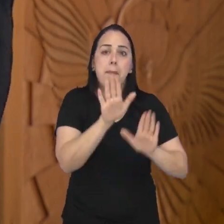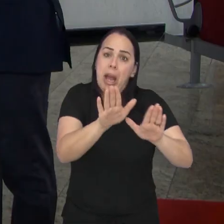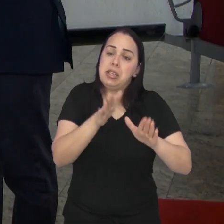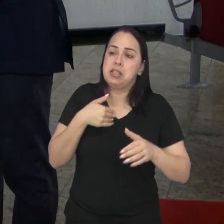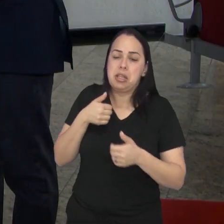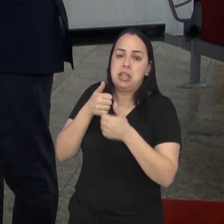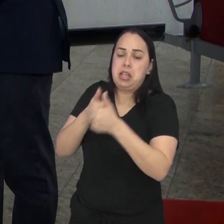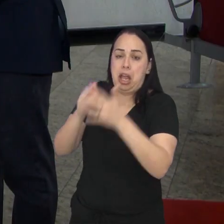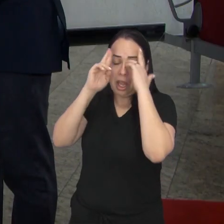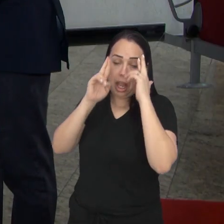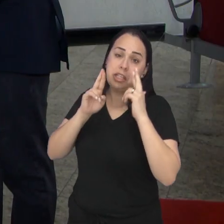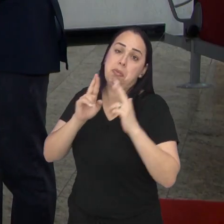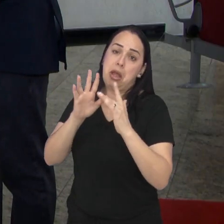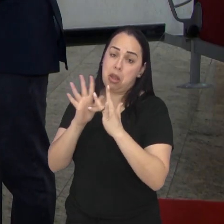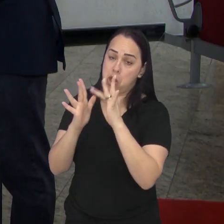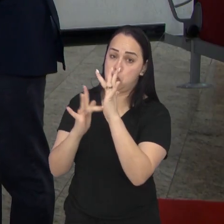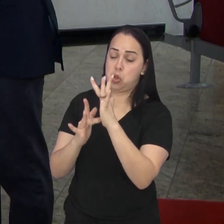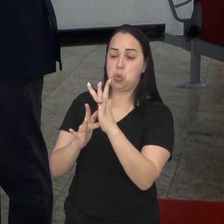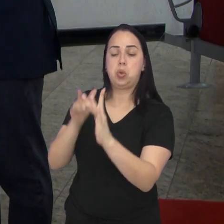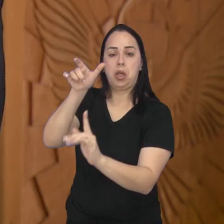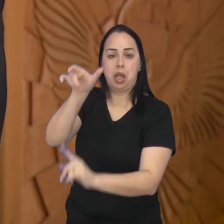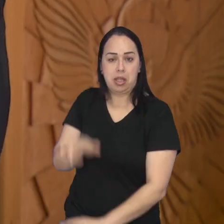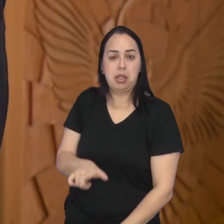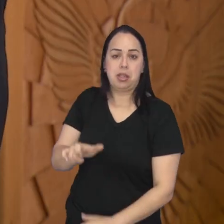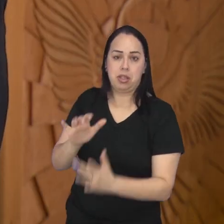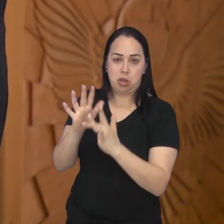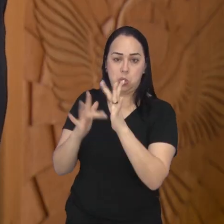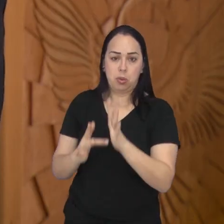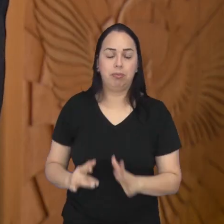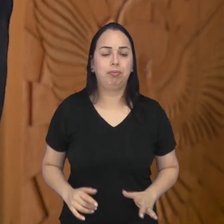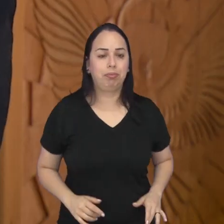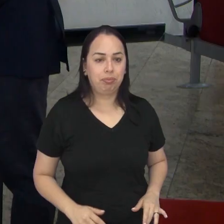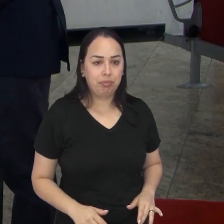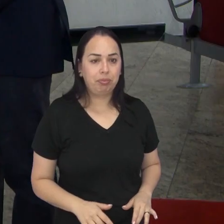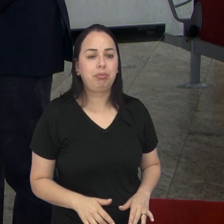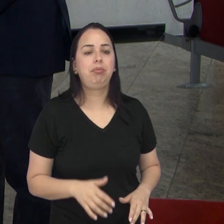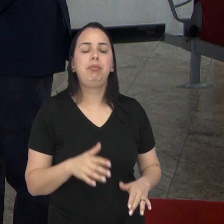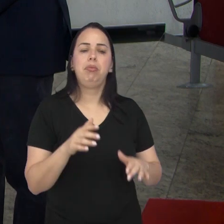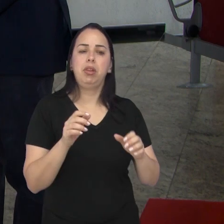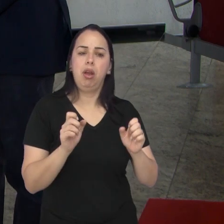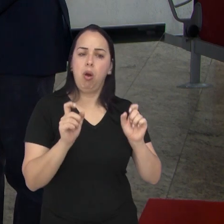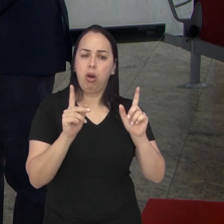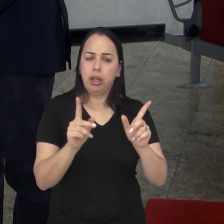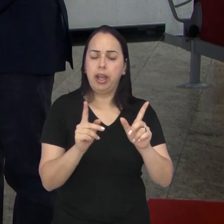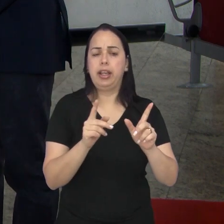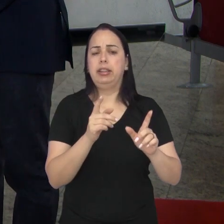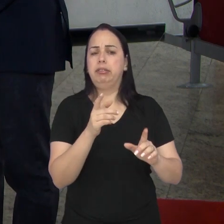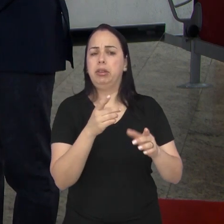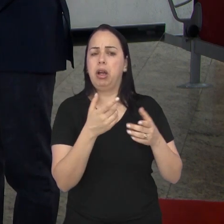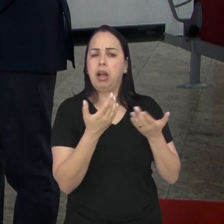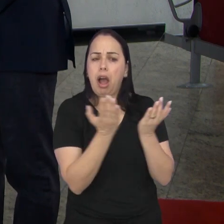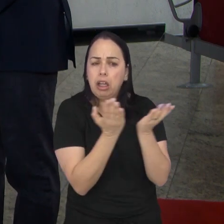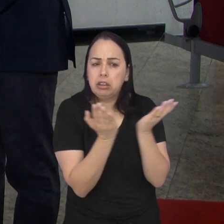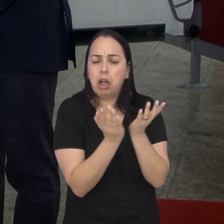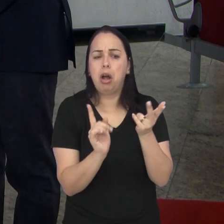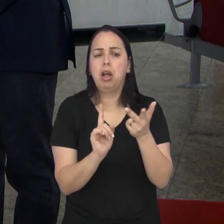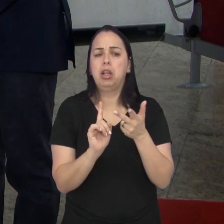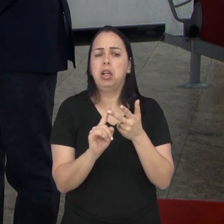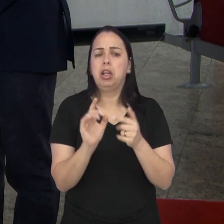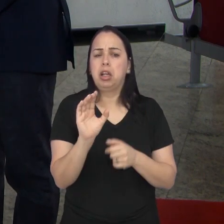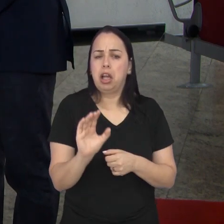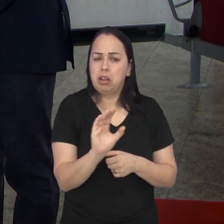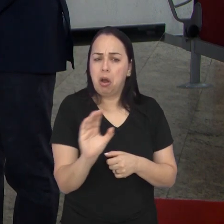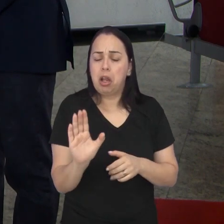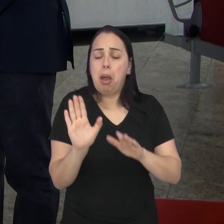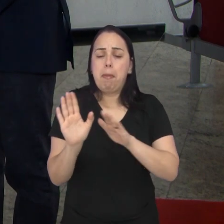cristão, né? Tem um respeito muito grande pela pessoa de Jesus. Mesmo quem não é católico, quem não é cristão,